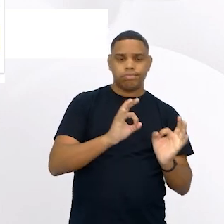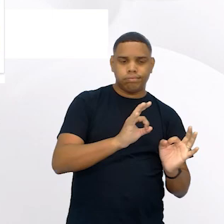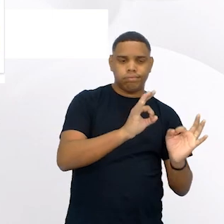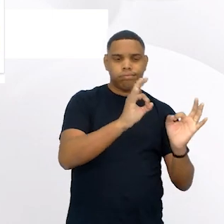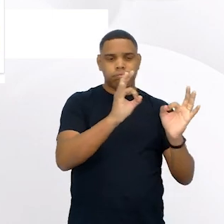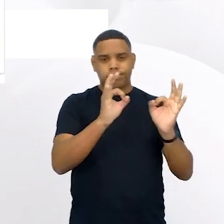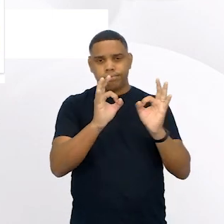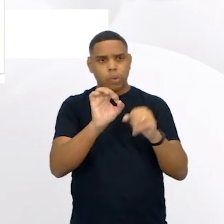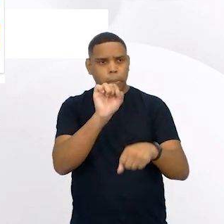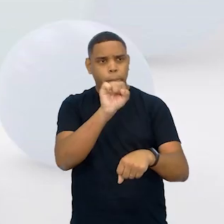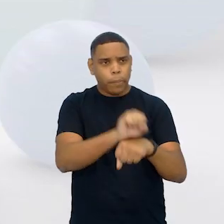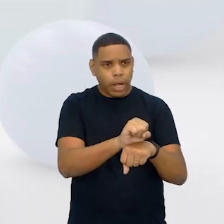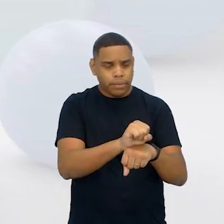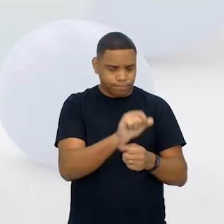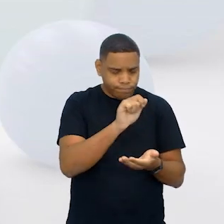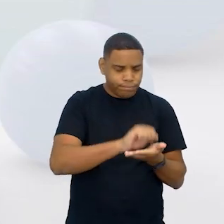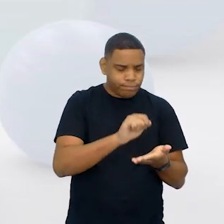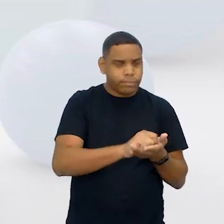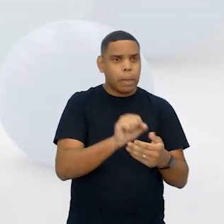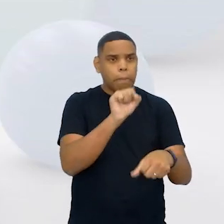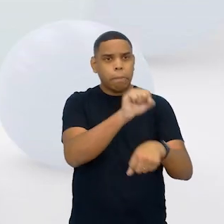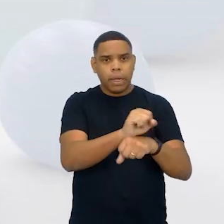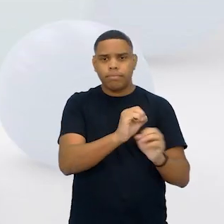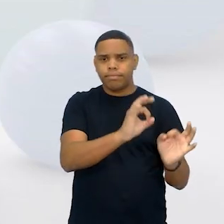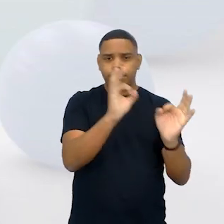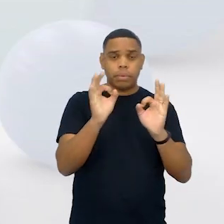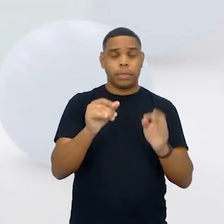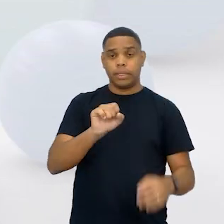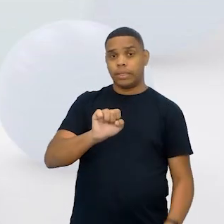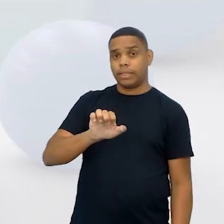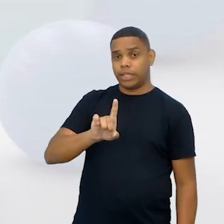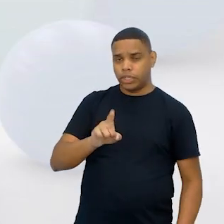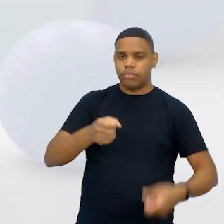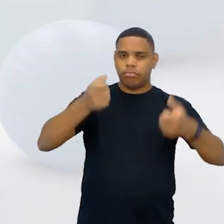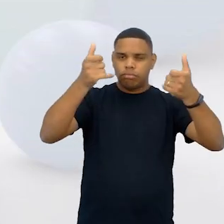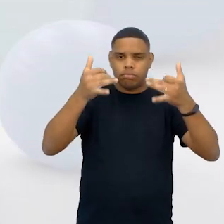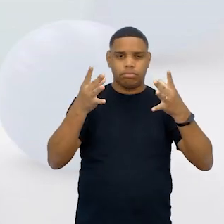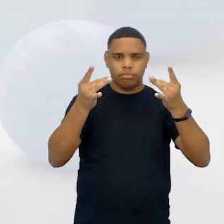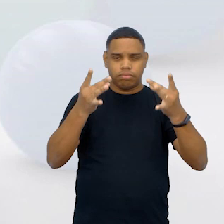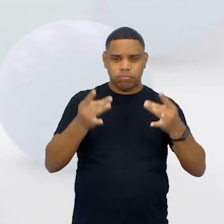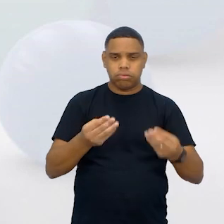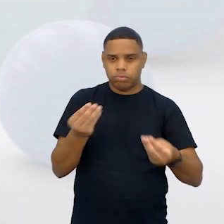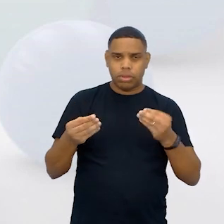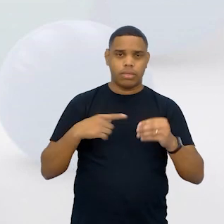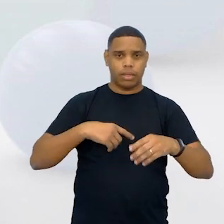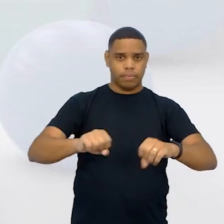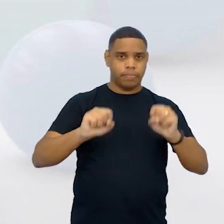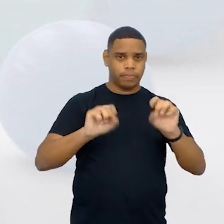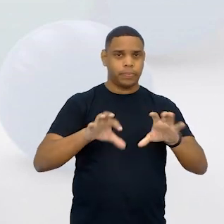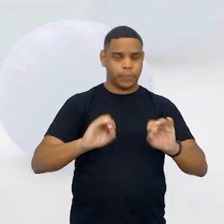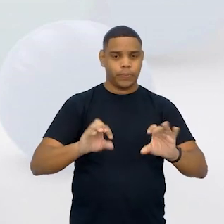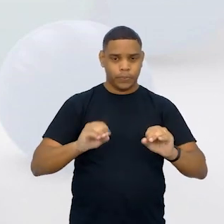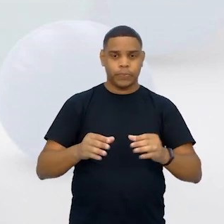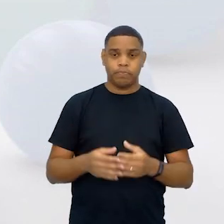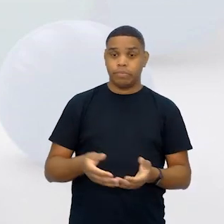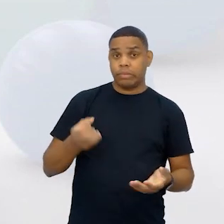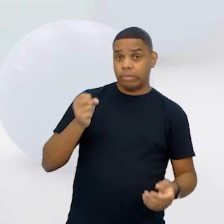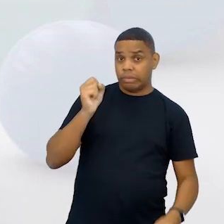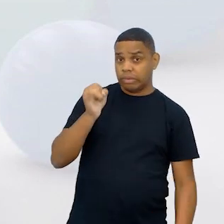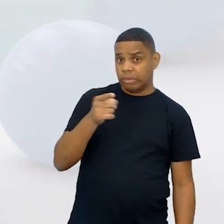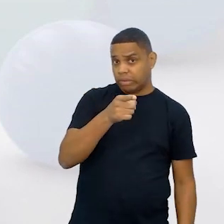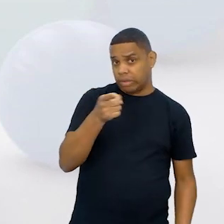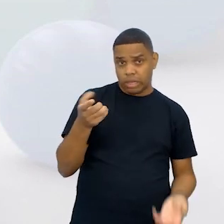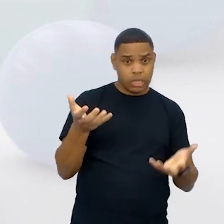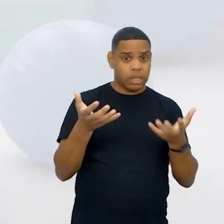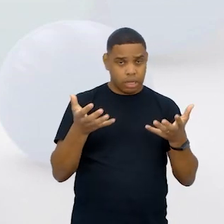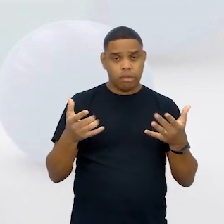vídeo, se precisar disso daqui. Mas assim, lá na sede, tá tudo explicadinho, tem um tutorial lá também. Exatamente. E se vocês quiserem